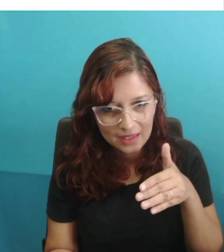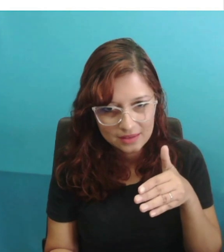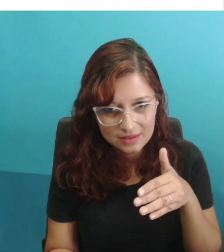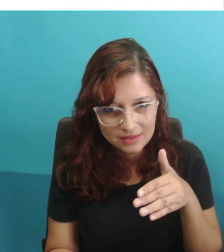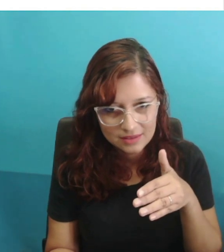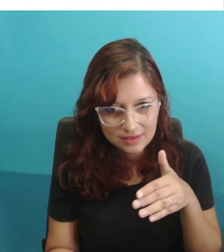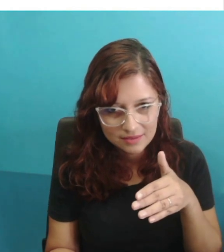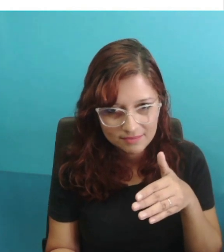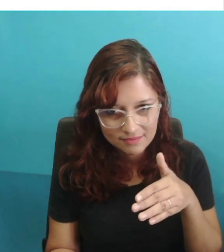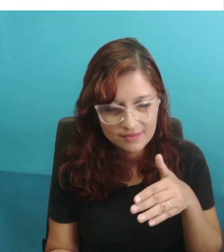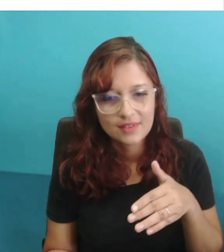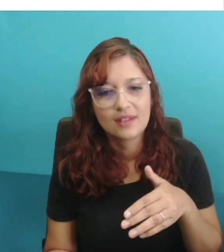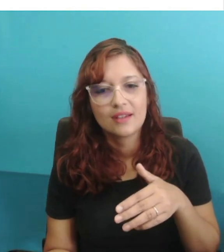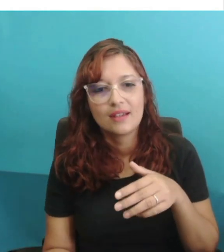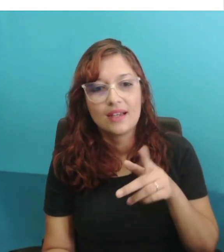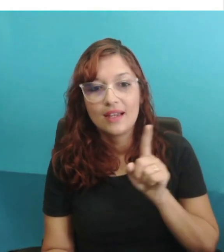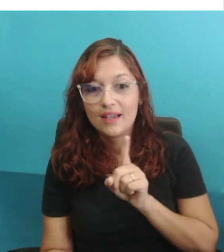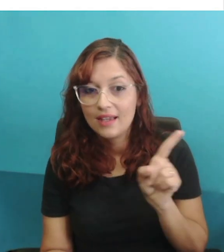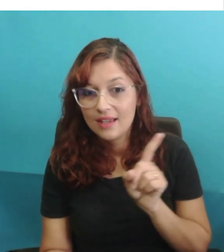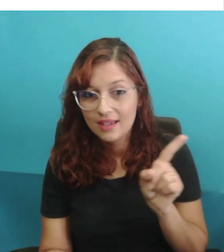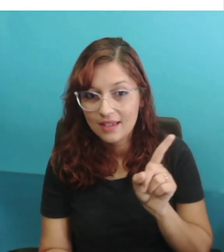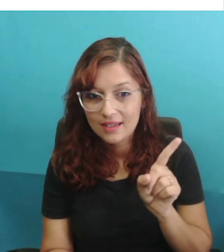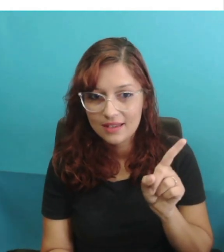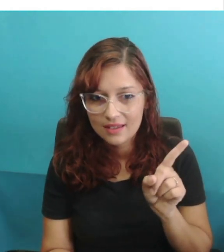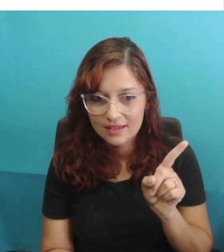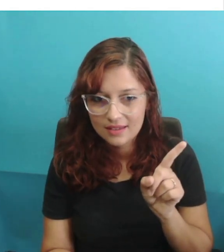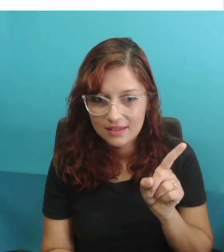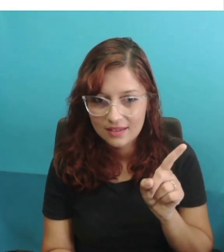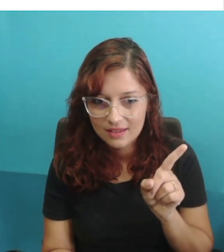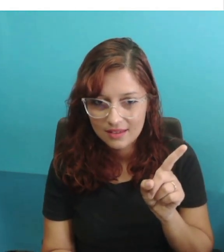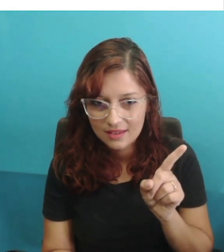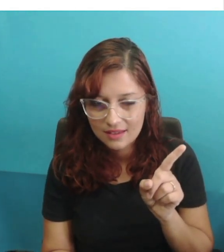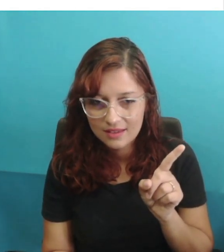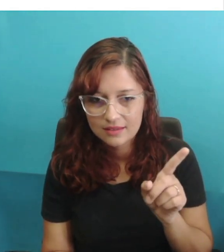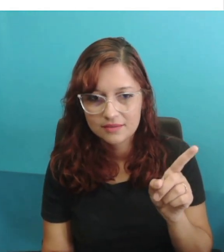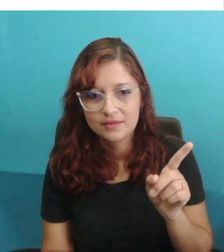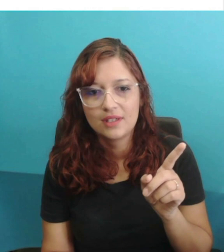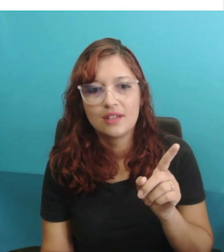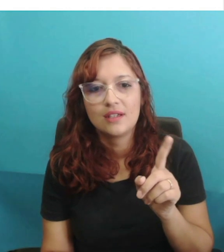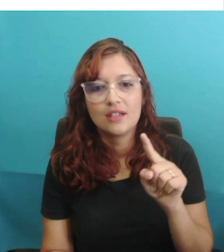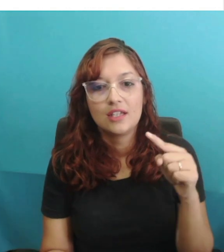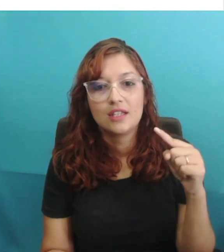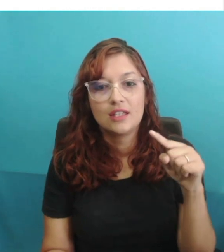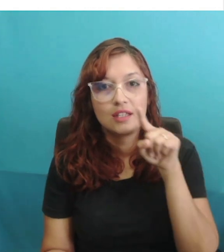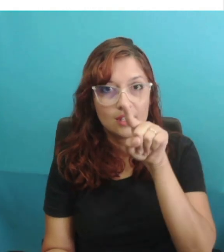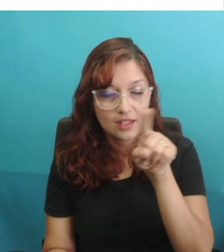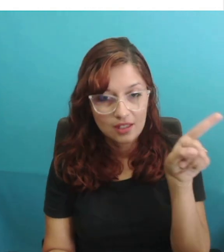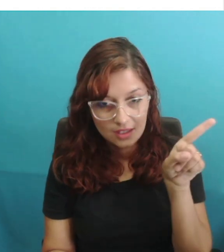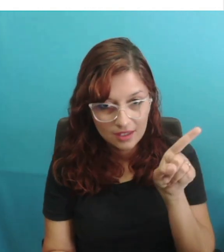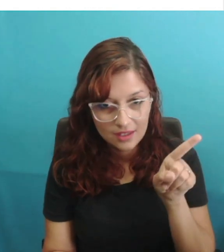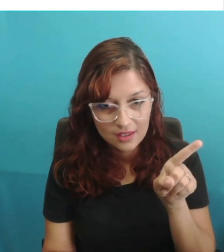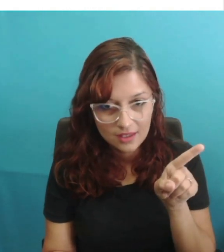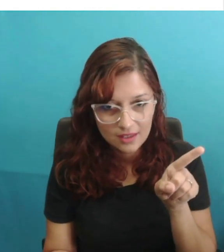Tu abres, tu partes, ele abre,